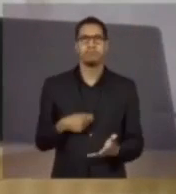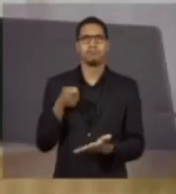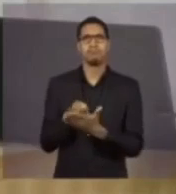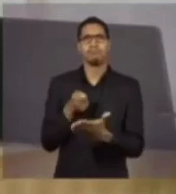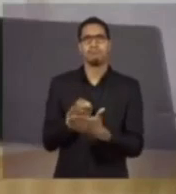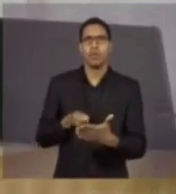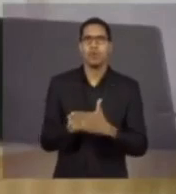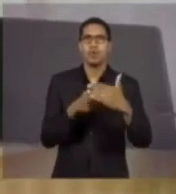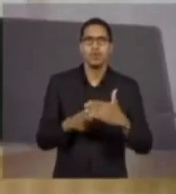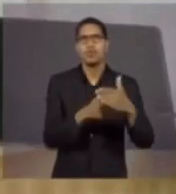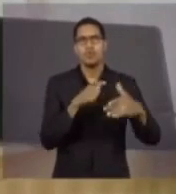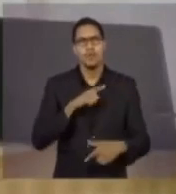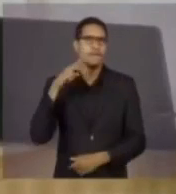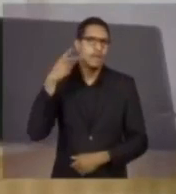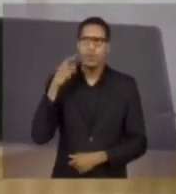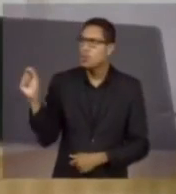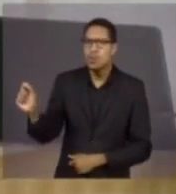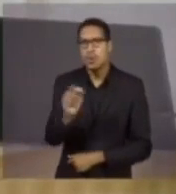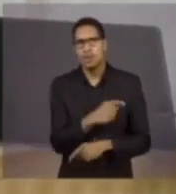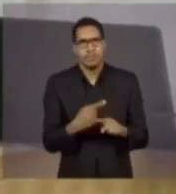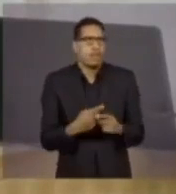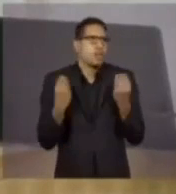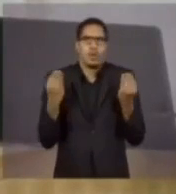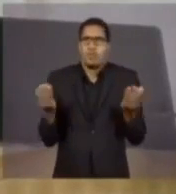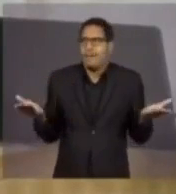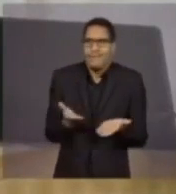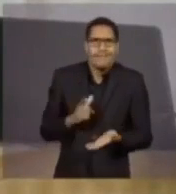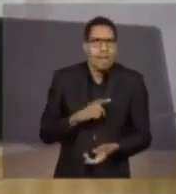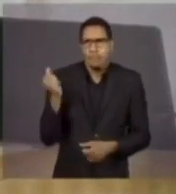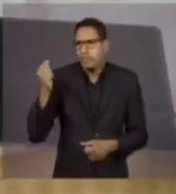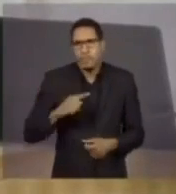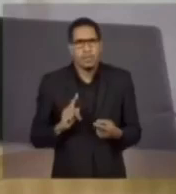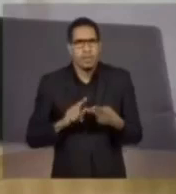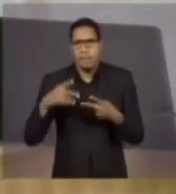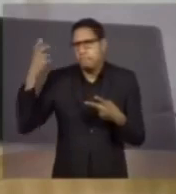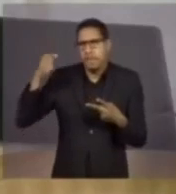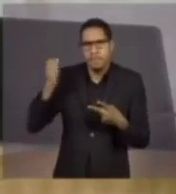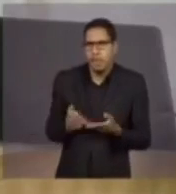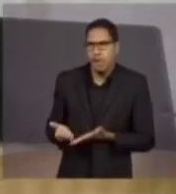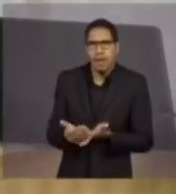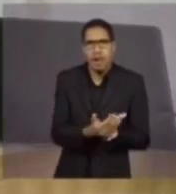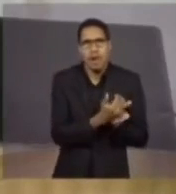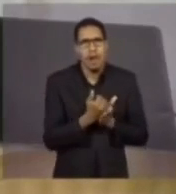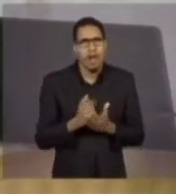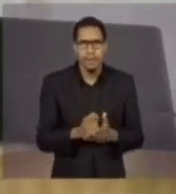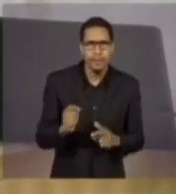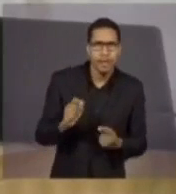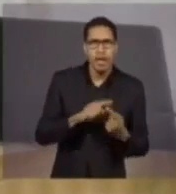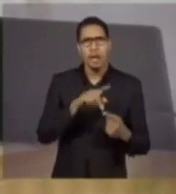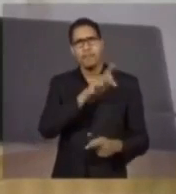há necessidade alguma nesse momento de confiscar aposentadorias pensões fazendo com que